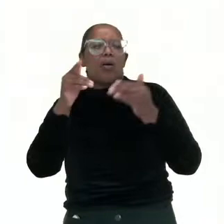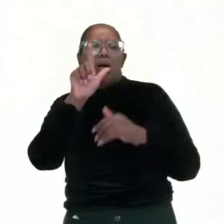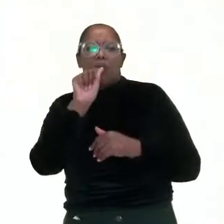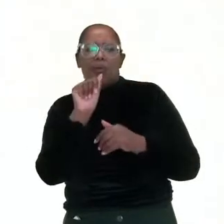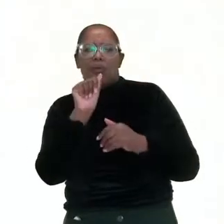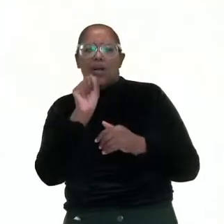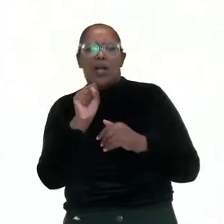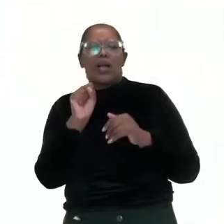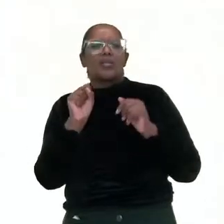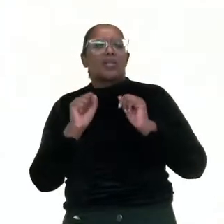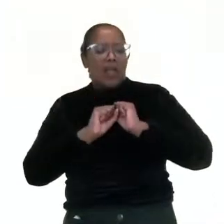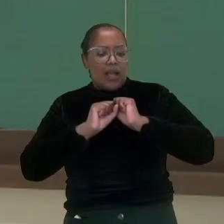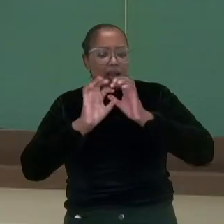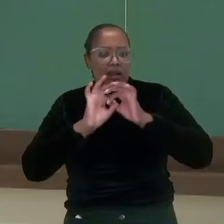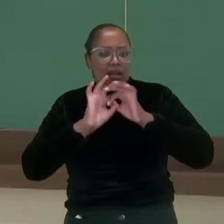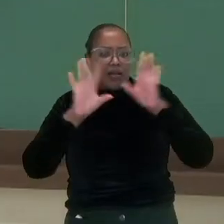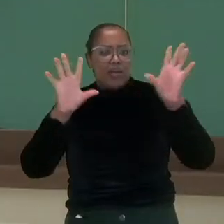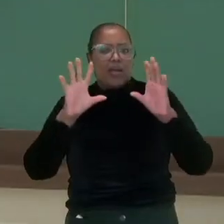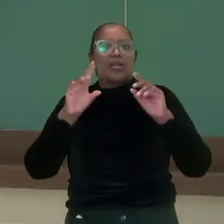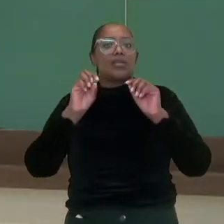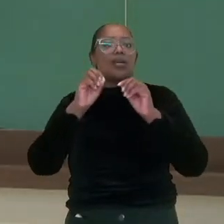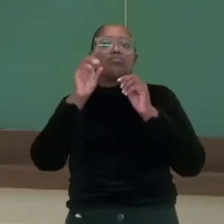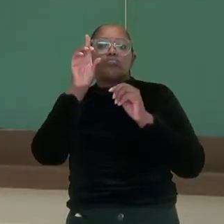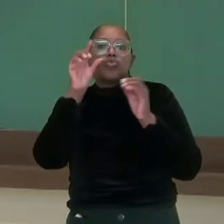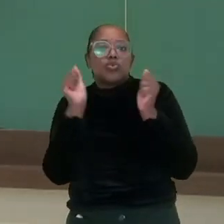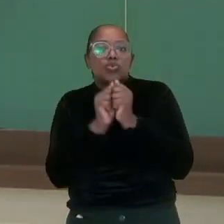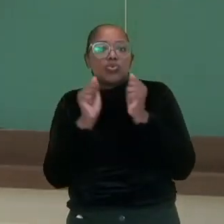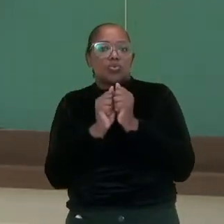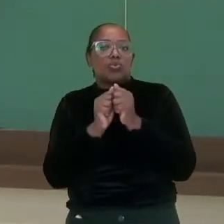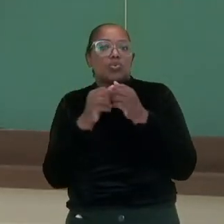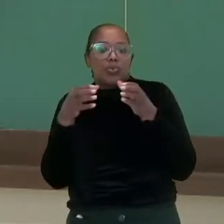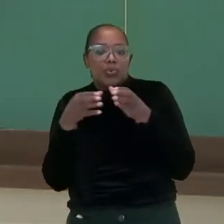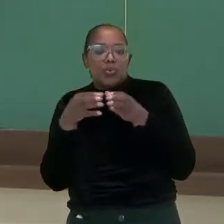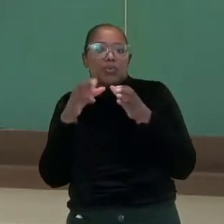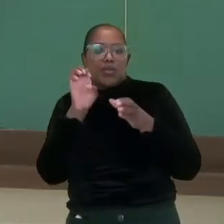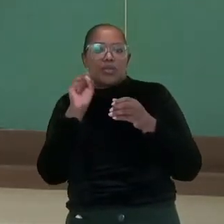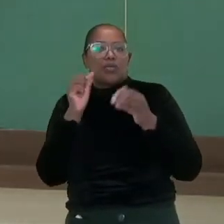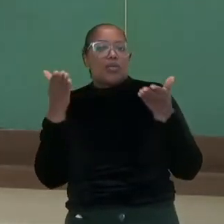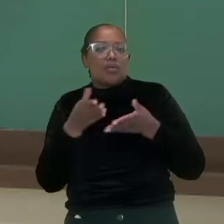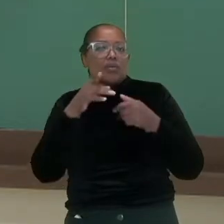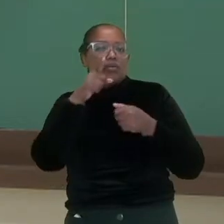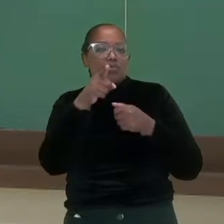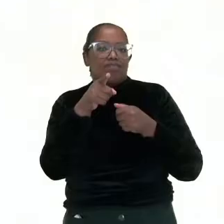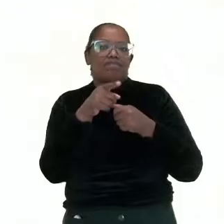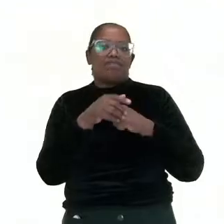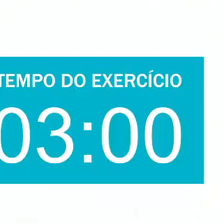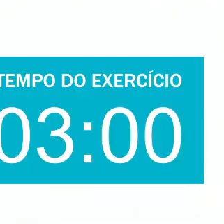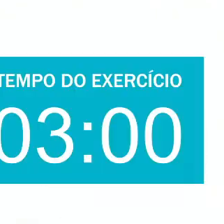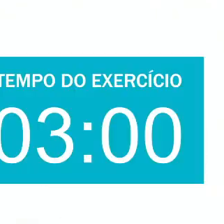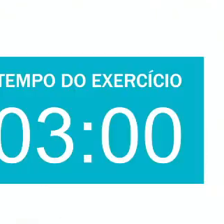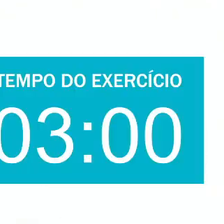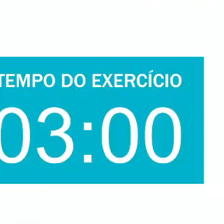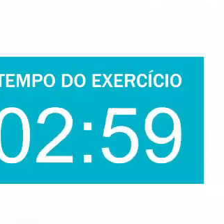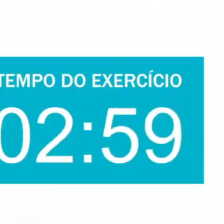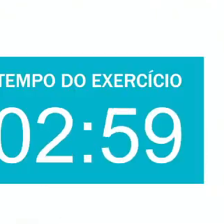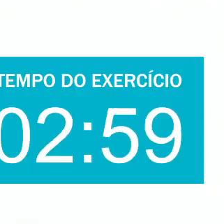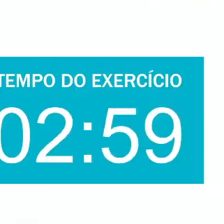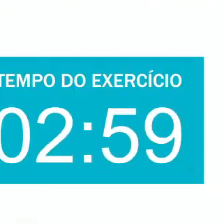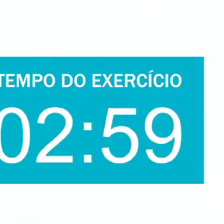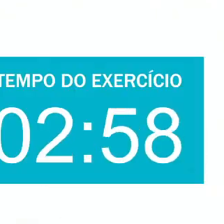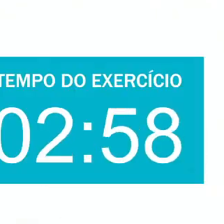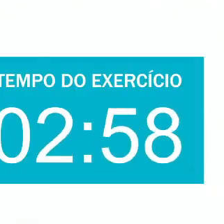carvão, como o CO2 e o CH4, que são as substâncias envolvidas aí no efeito estufa.